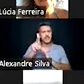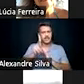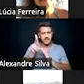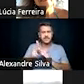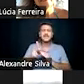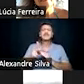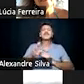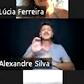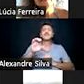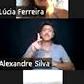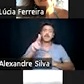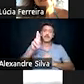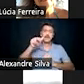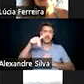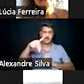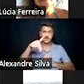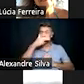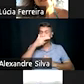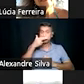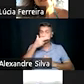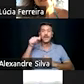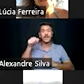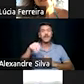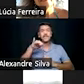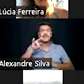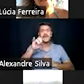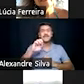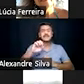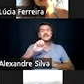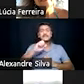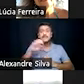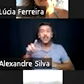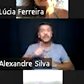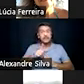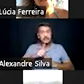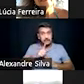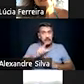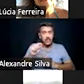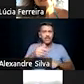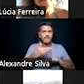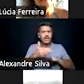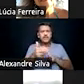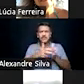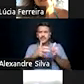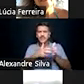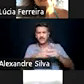CPRM, em áreas de mineração, nas quais a gente sabe que tem os fósseis. Então, aquela diminuição que eu mostro entre o que